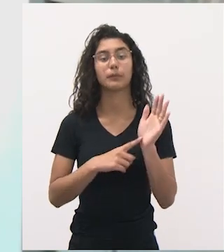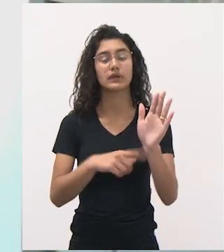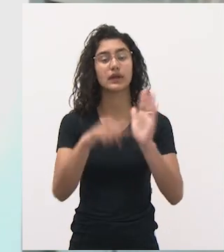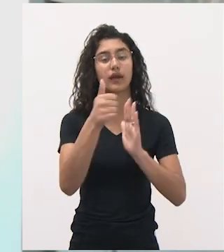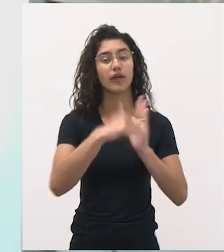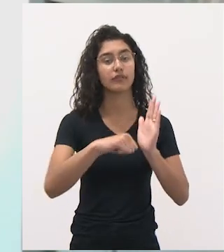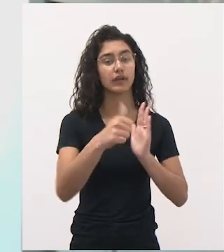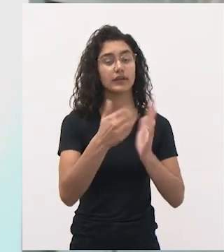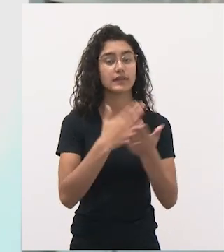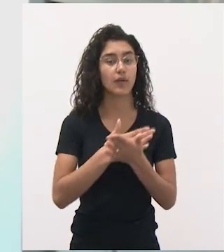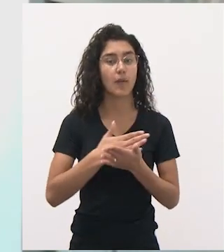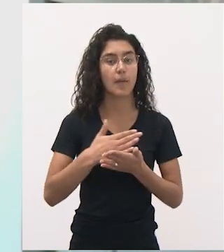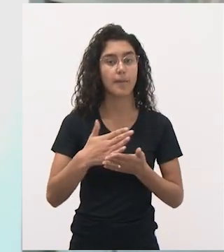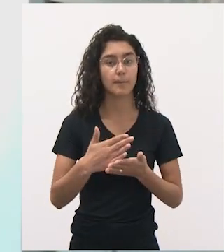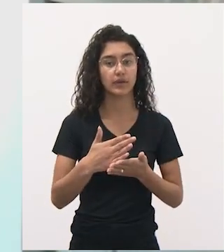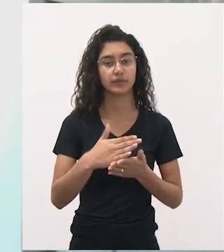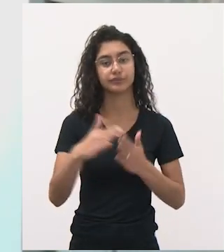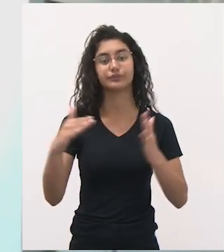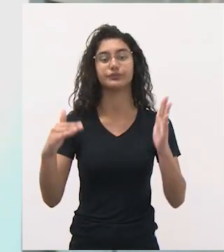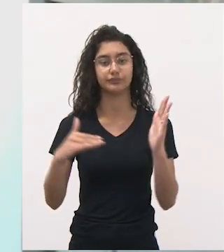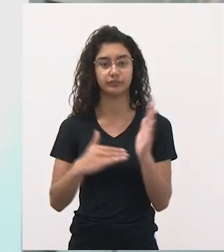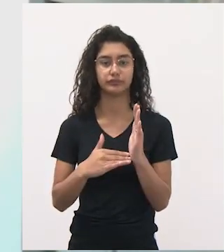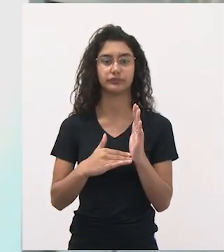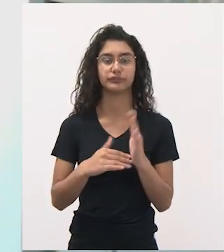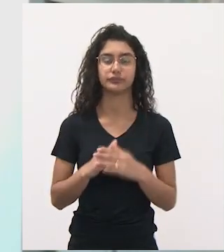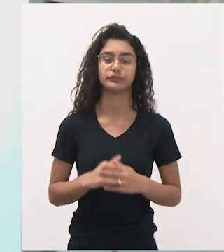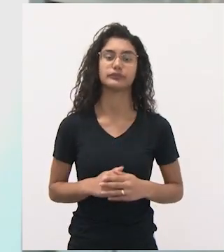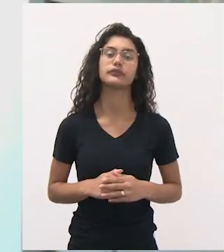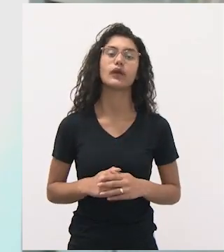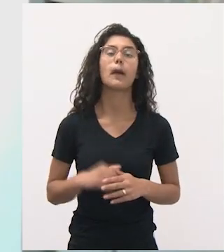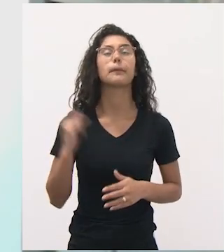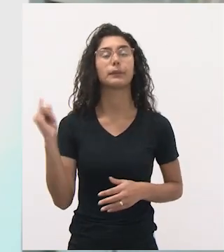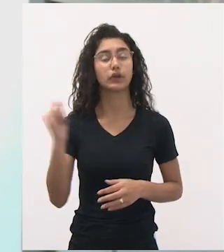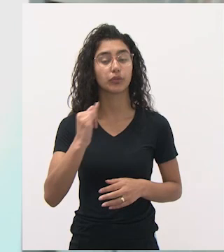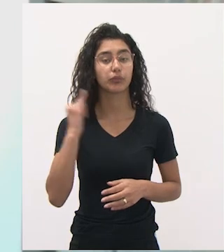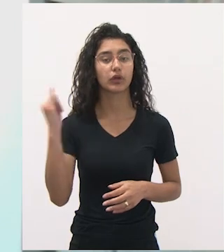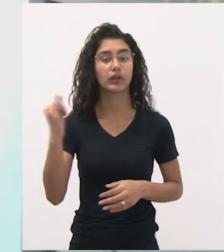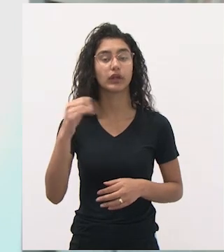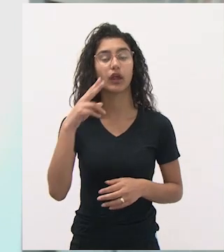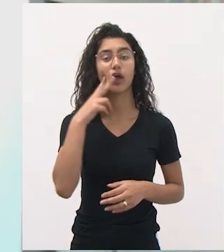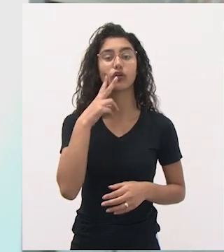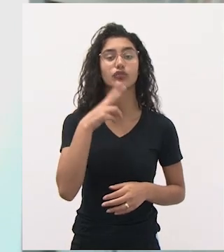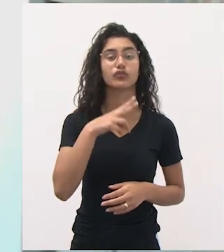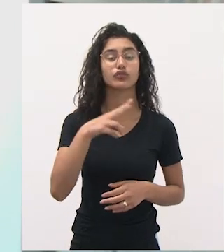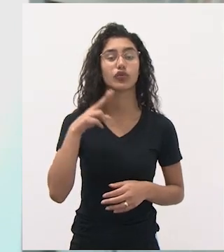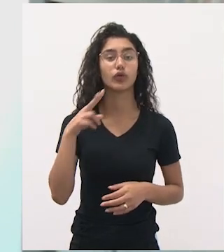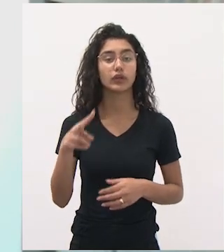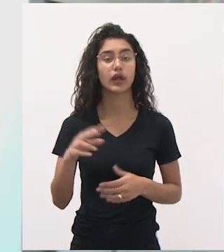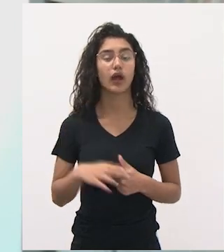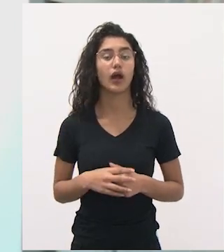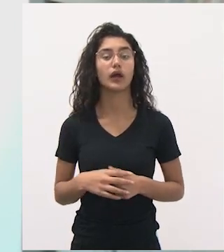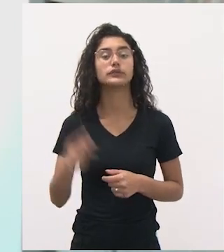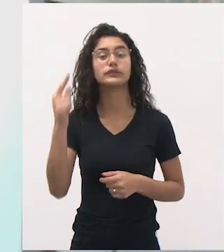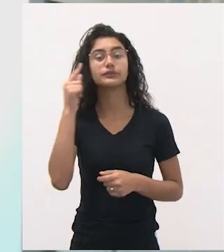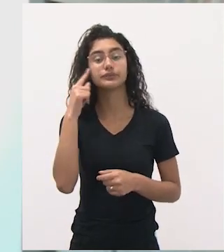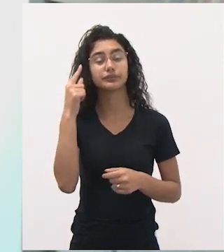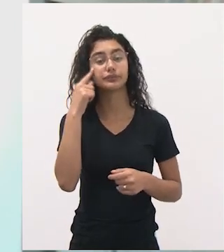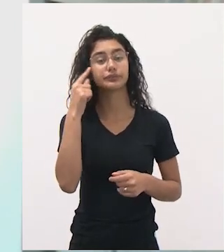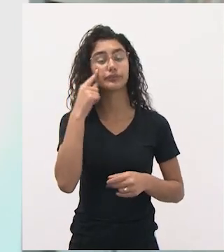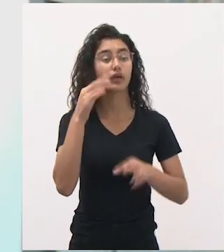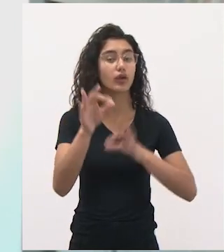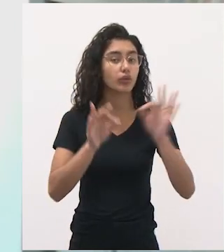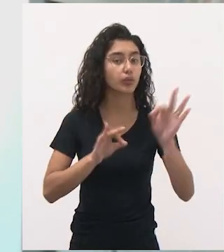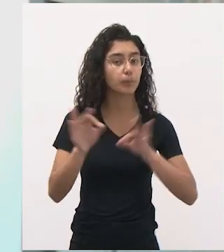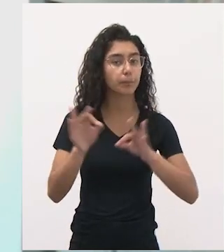avaliação começa quando ela termina. E que é muito importante olhar para esses resultados e pensar em planos